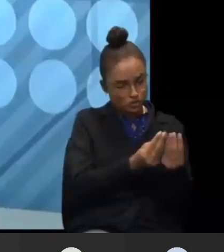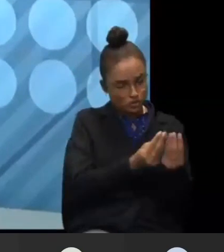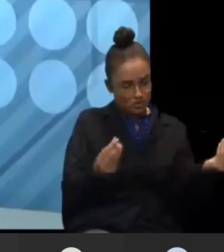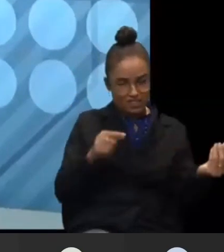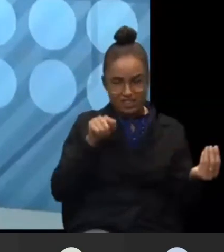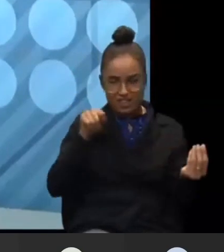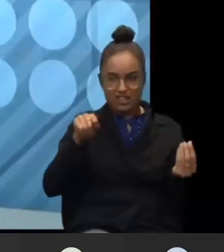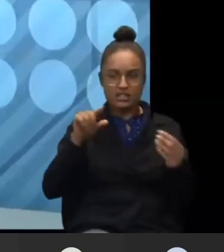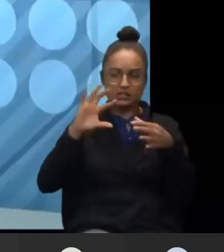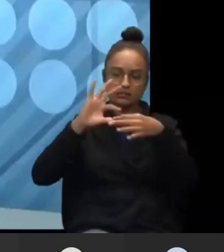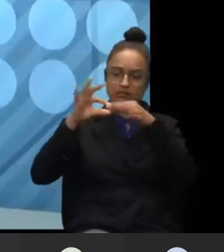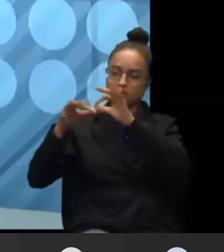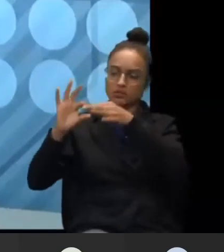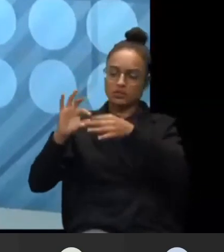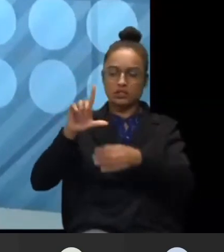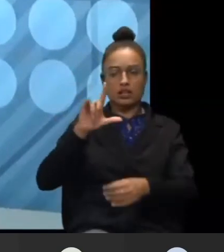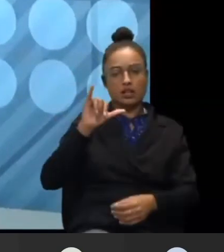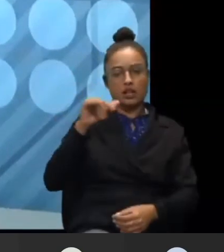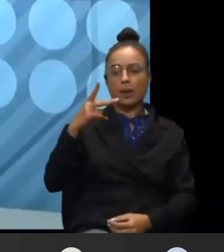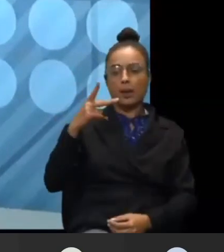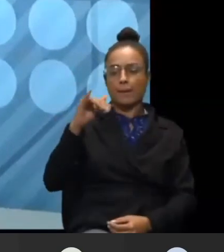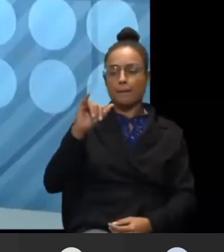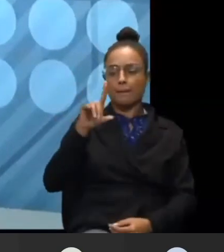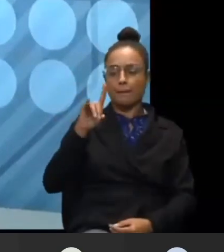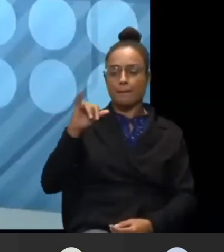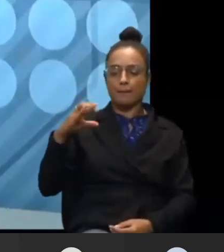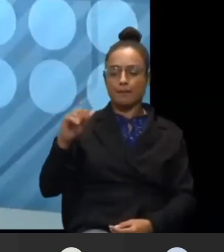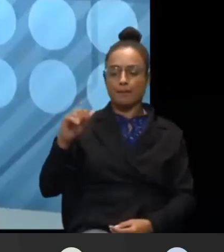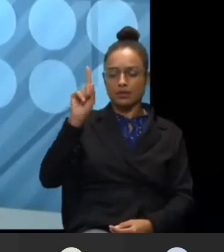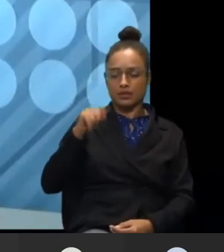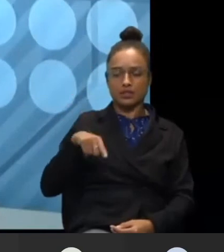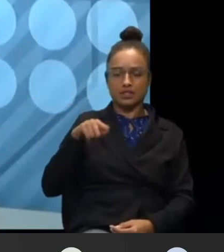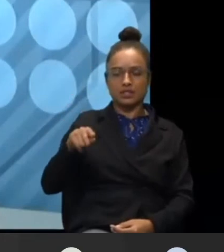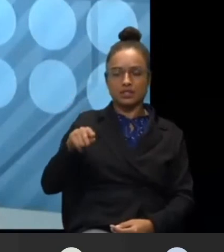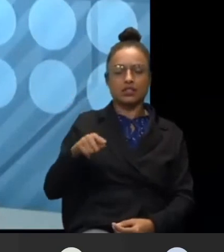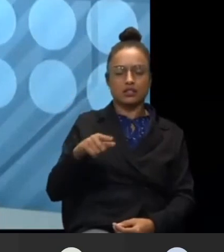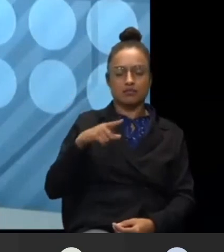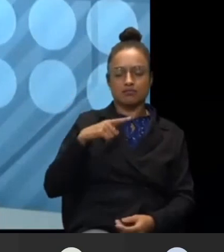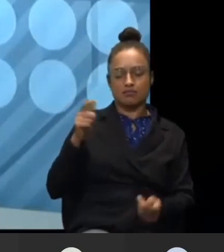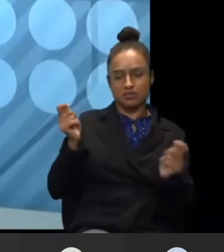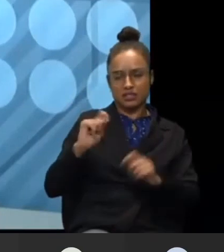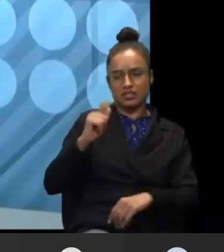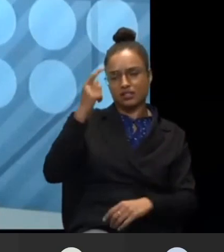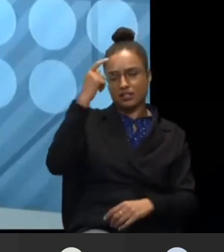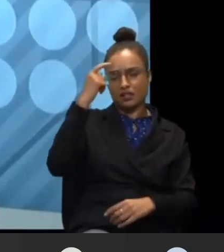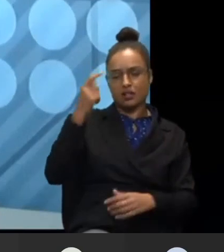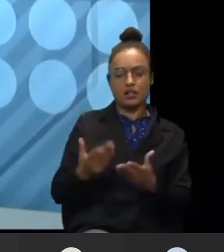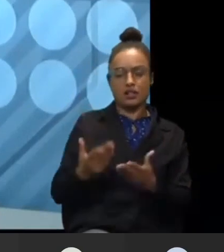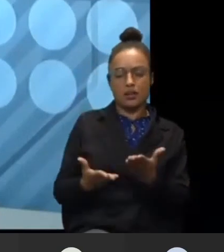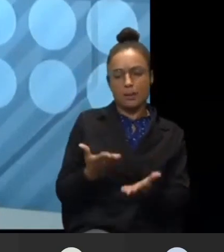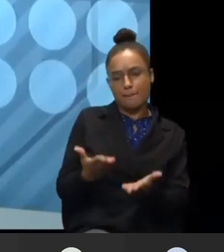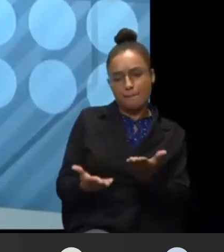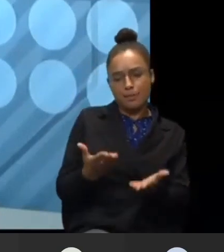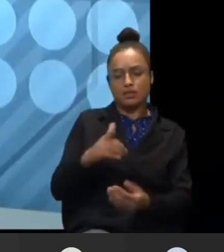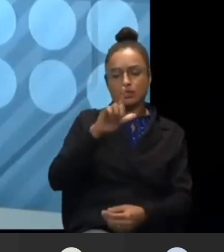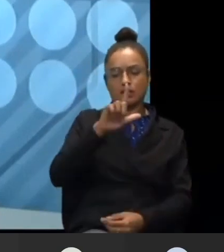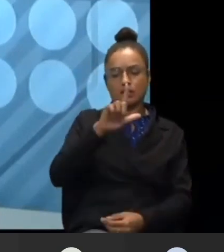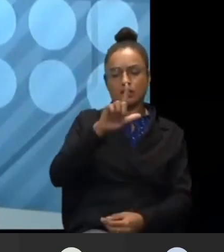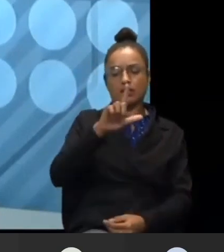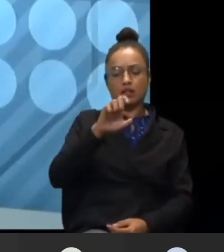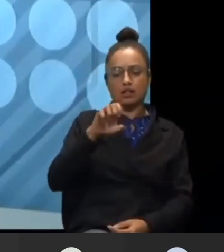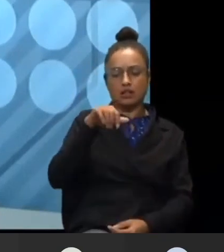foi previamente pesado. É necessário ele ser antes previamente pesado para você saber o peso do LMR. E depois nós